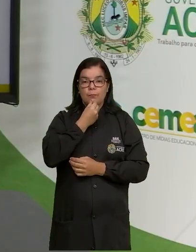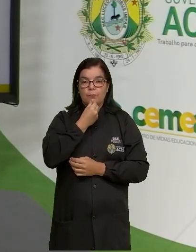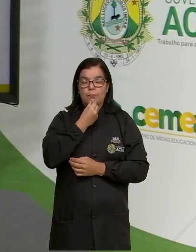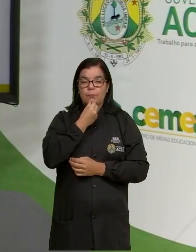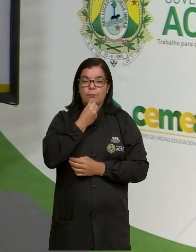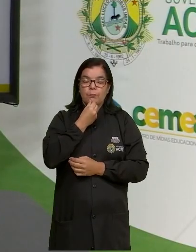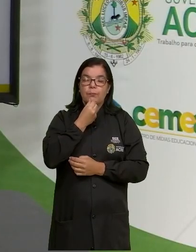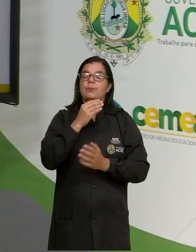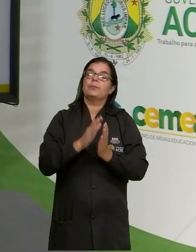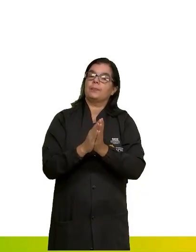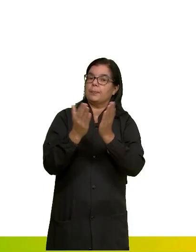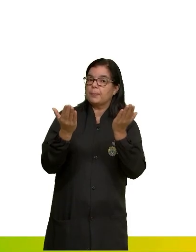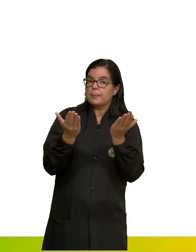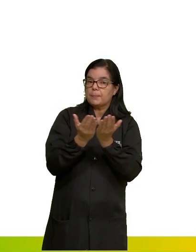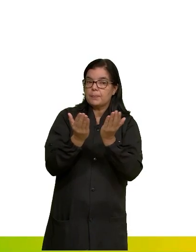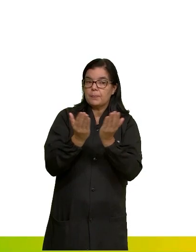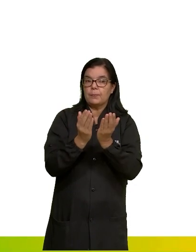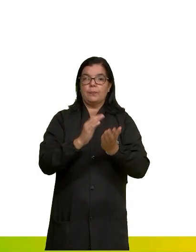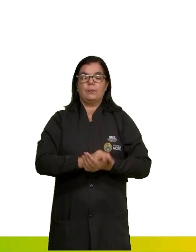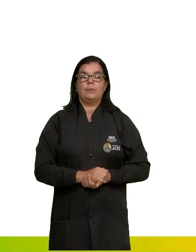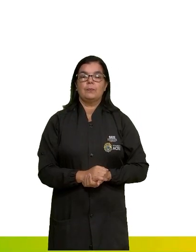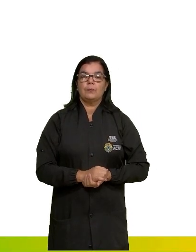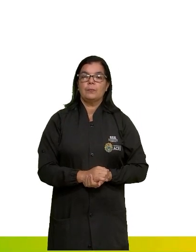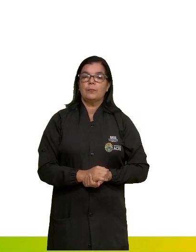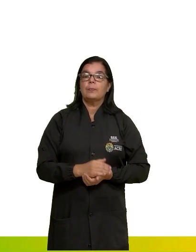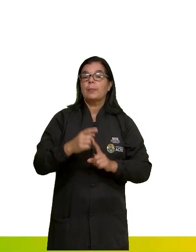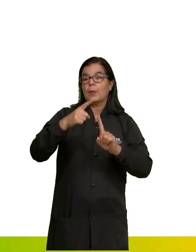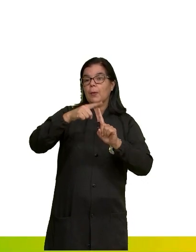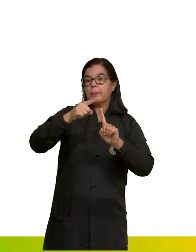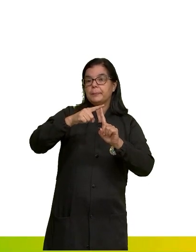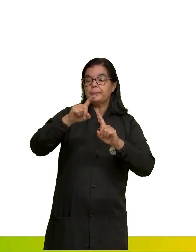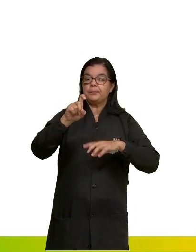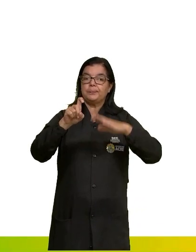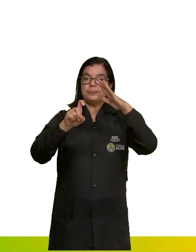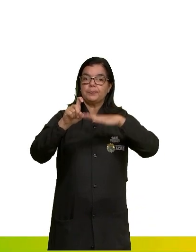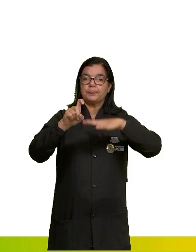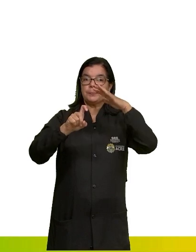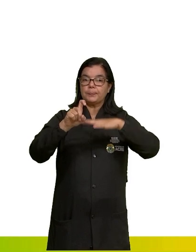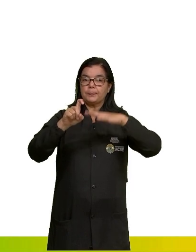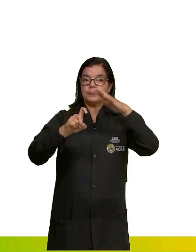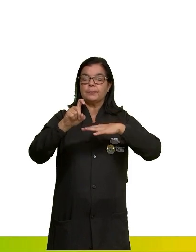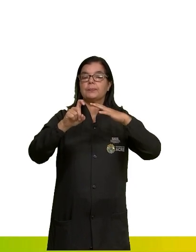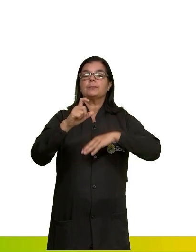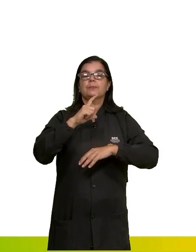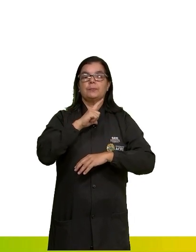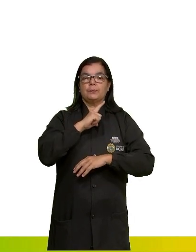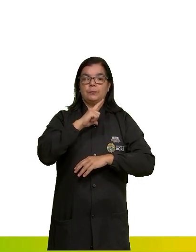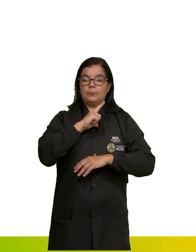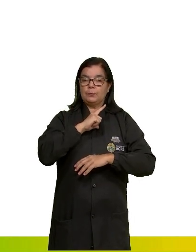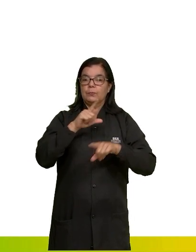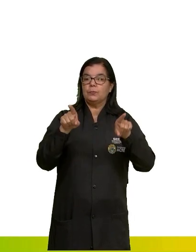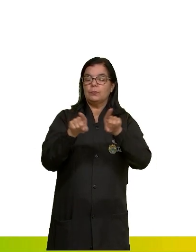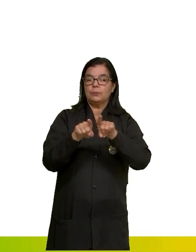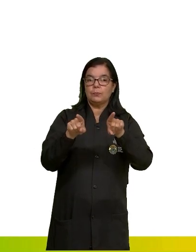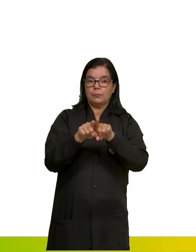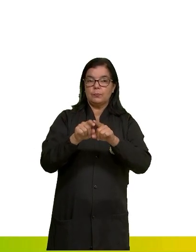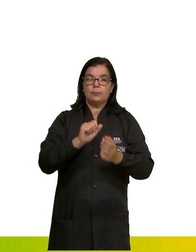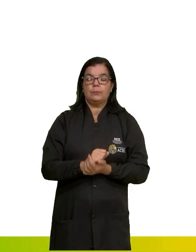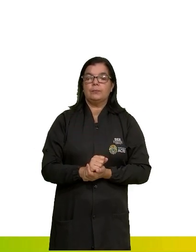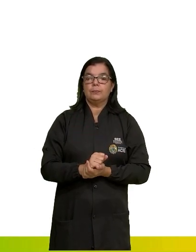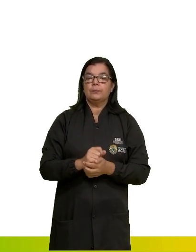teologia cristã. Tipos de mito. Na continuação, então, nós temos aí os